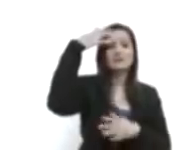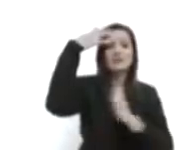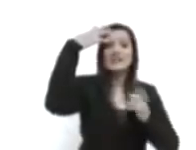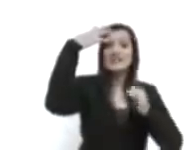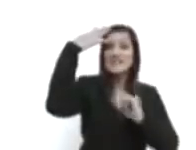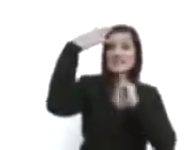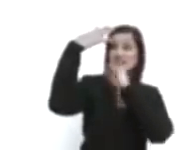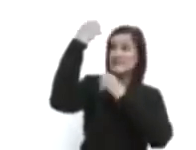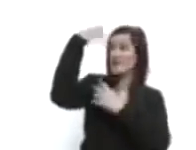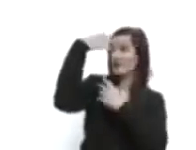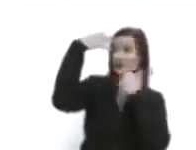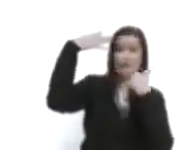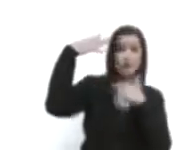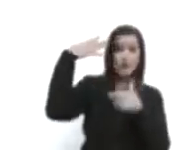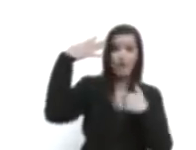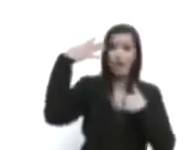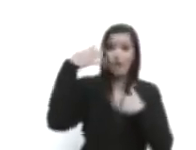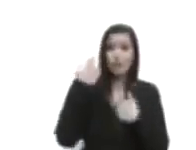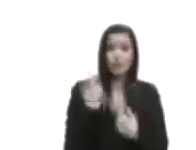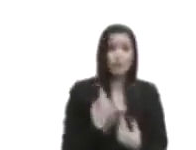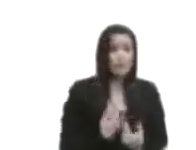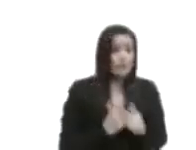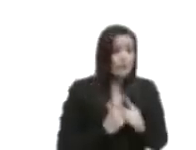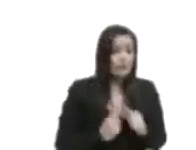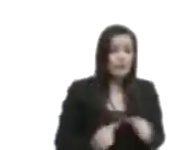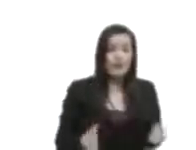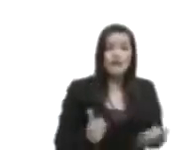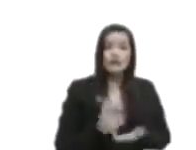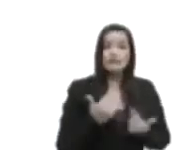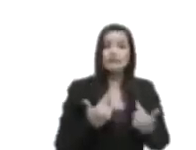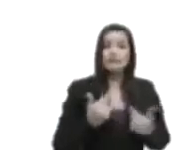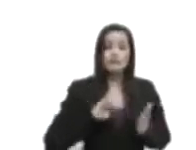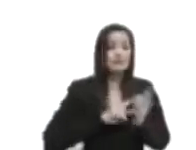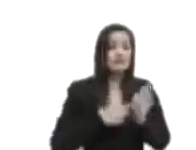sem as obras da lei.